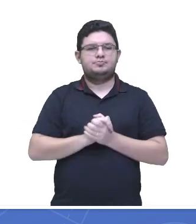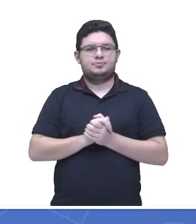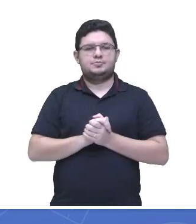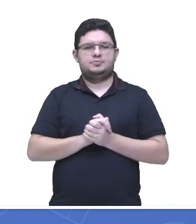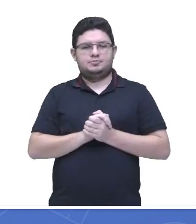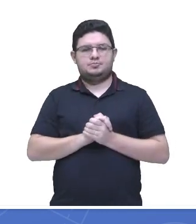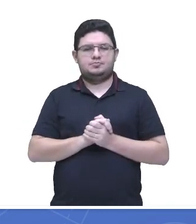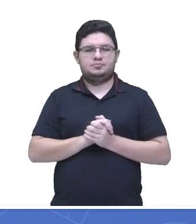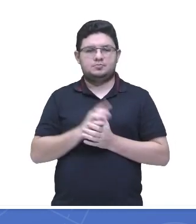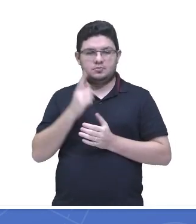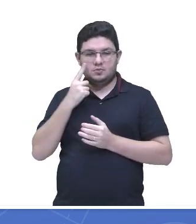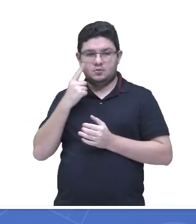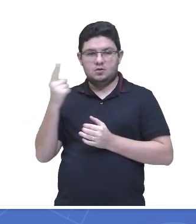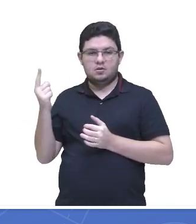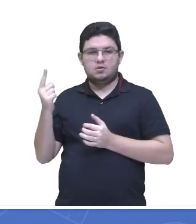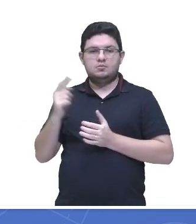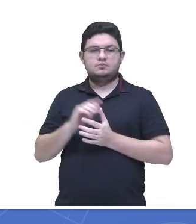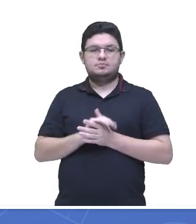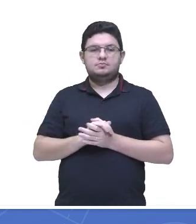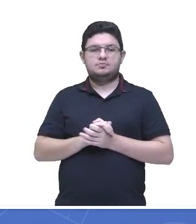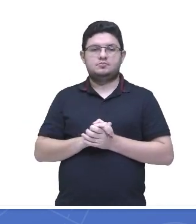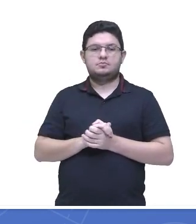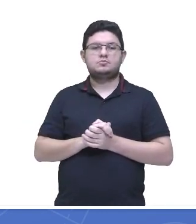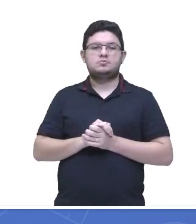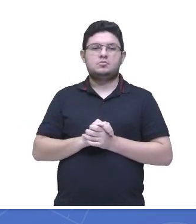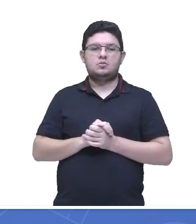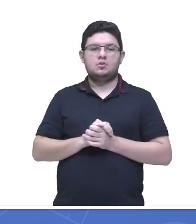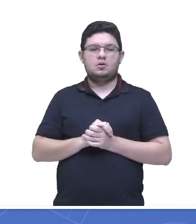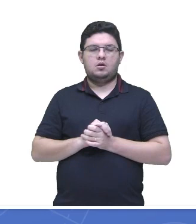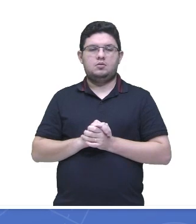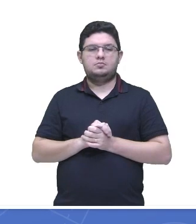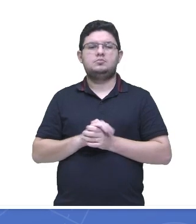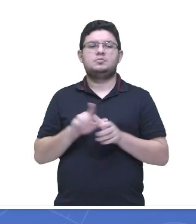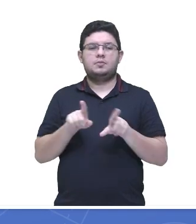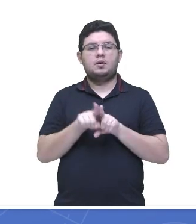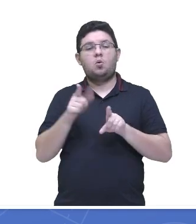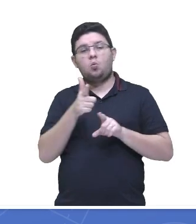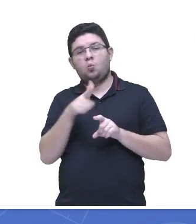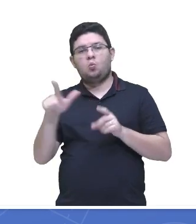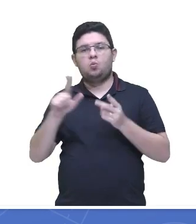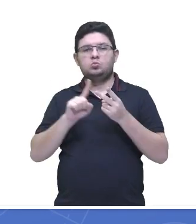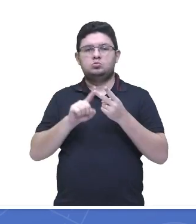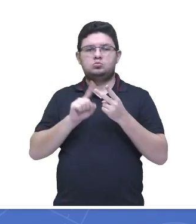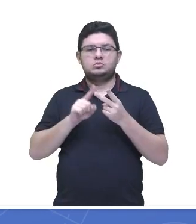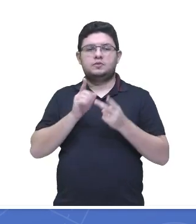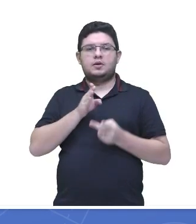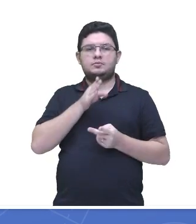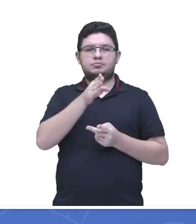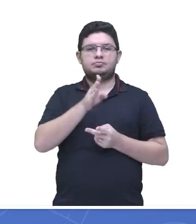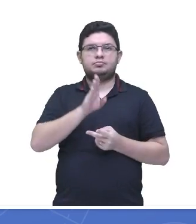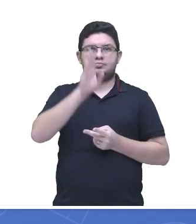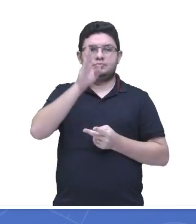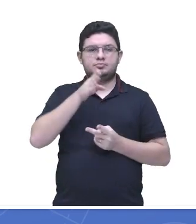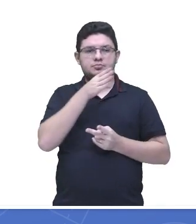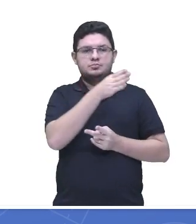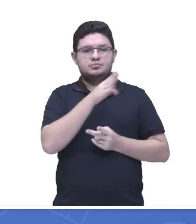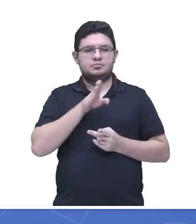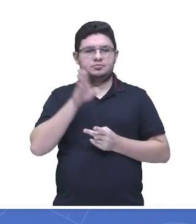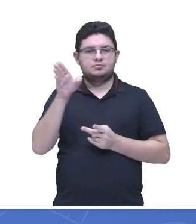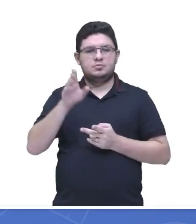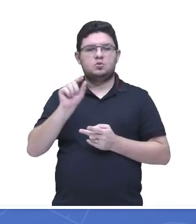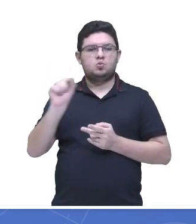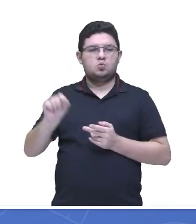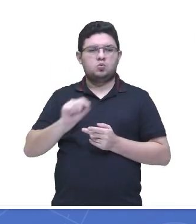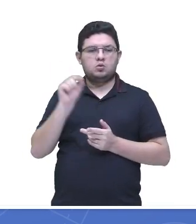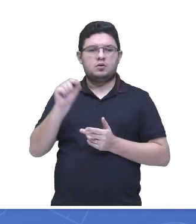meio, centro. Outro prefixo que indica direção também, gente, que é o, vamos lá,